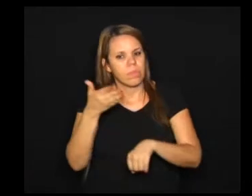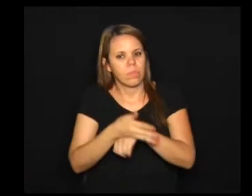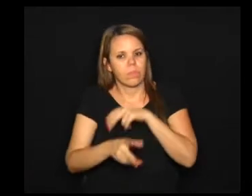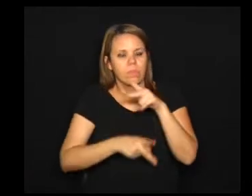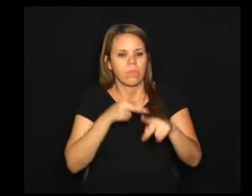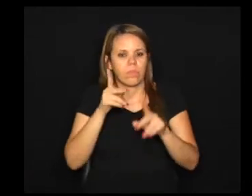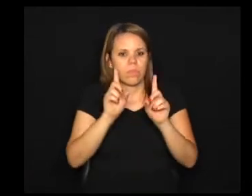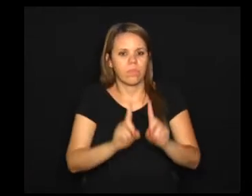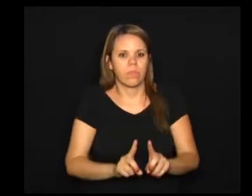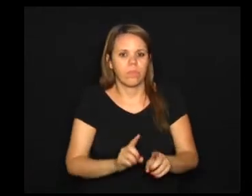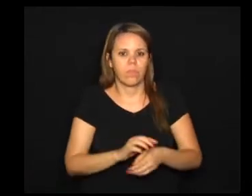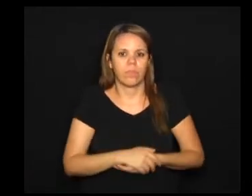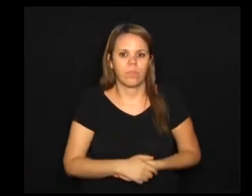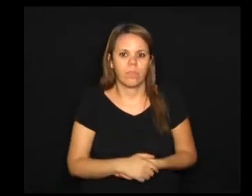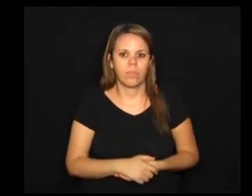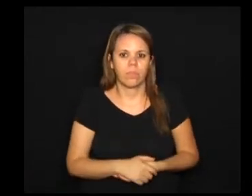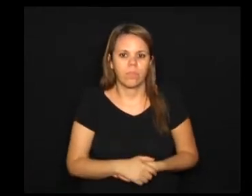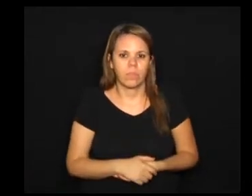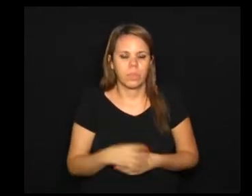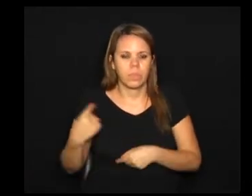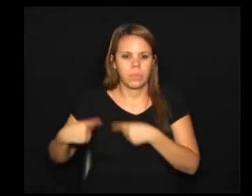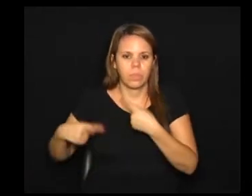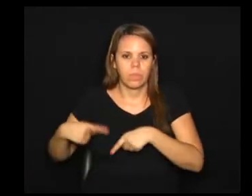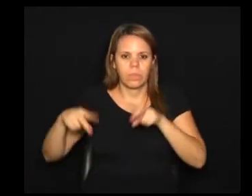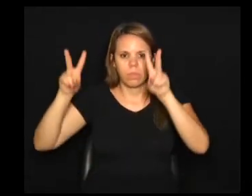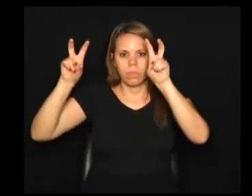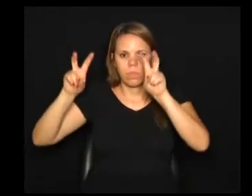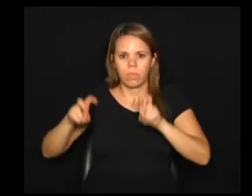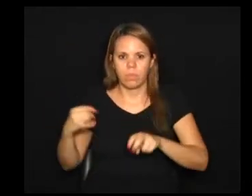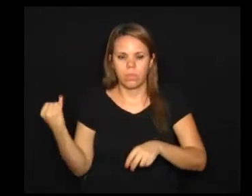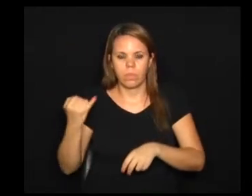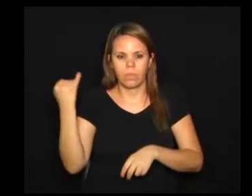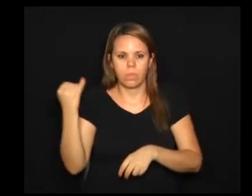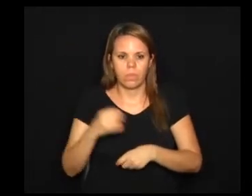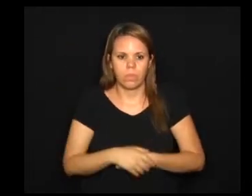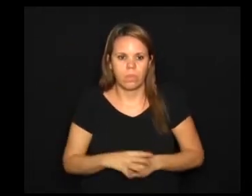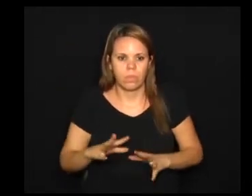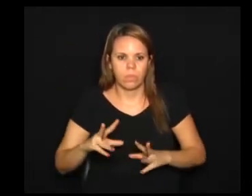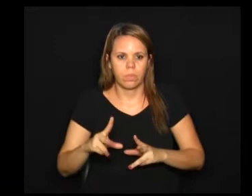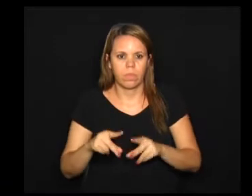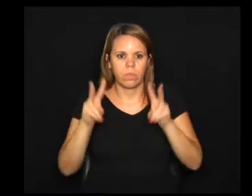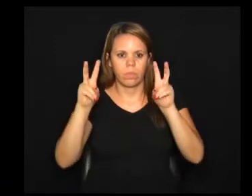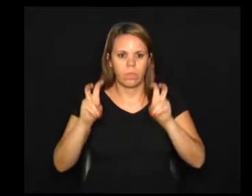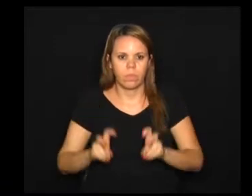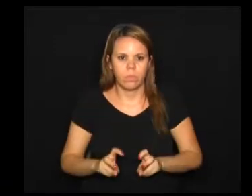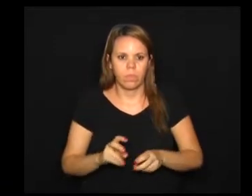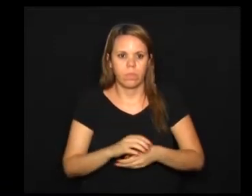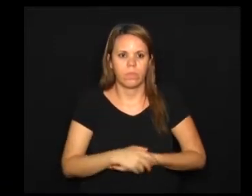com deficiência lá, né? Discutindo temas importantes sobre todas essas temáticas.